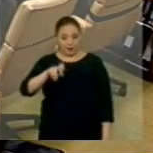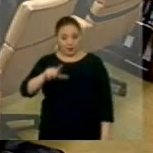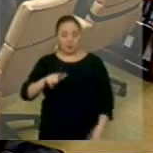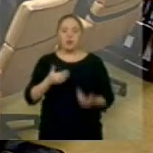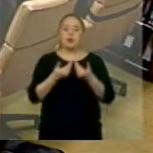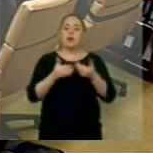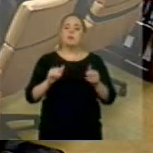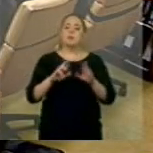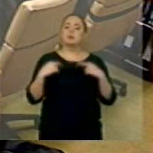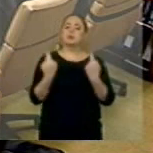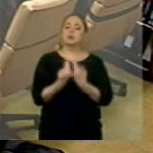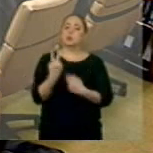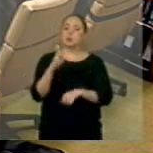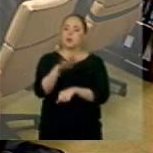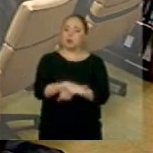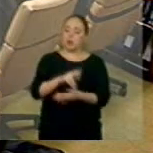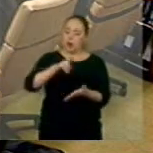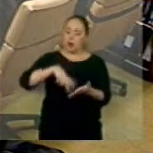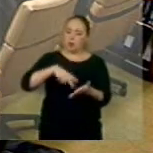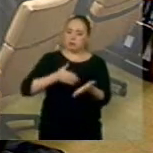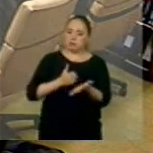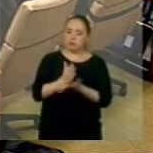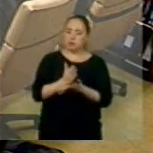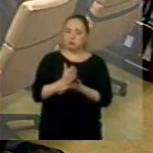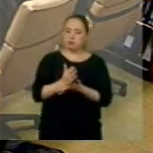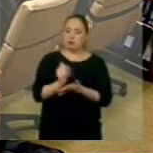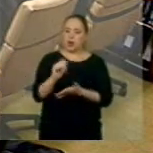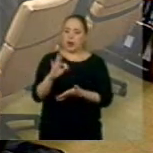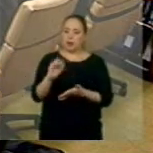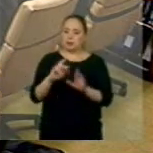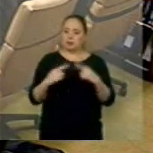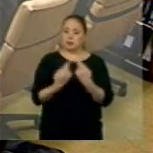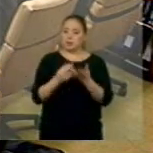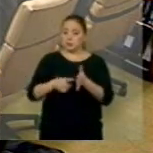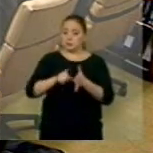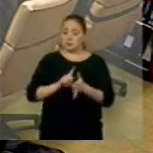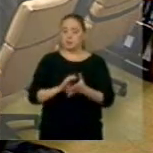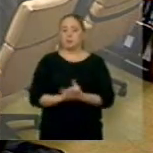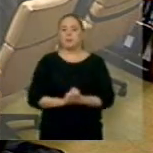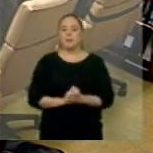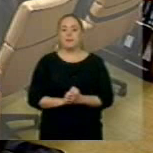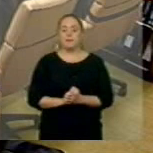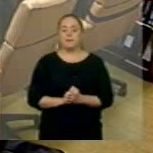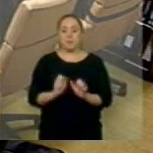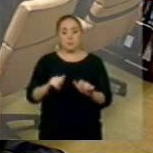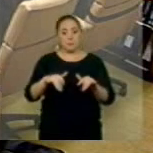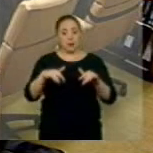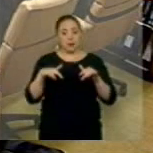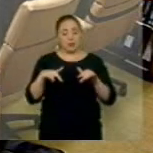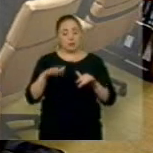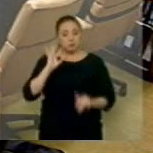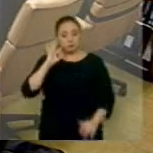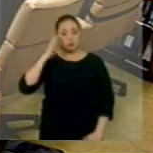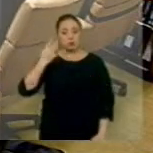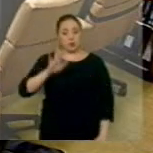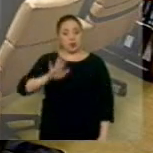às 14 horas, sendo lida e aprovada a ata da sessão anterior. Na ocasião, o plenário decidiu uma questão de ordem em